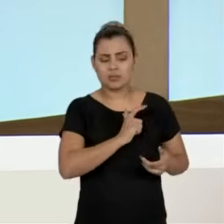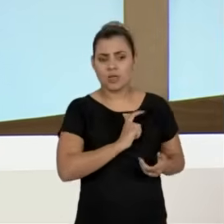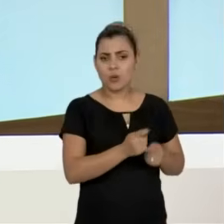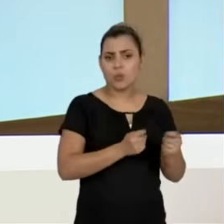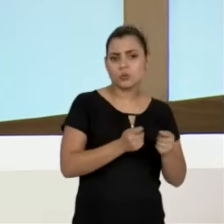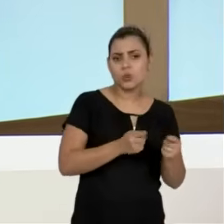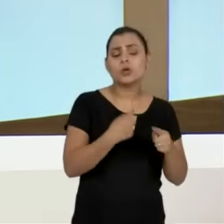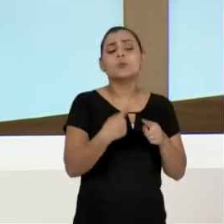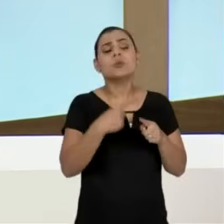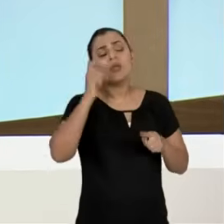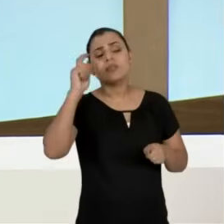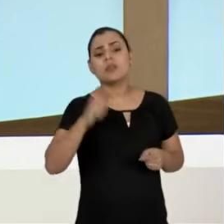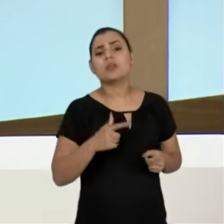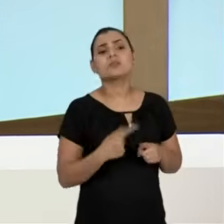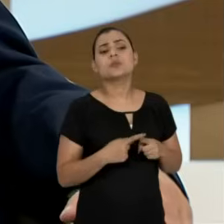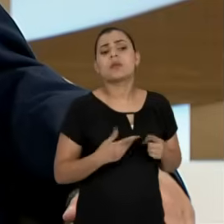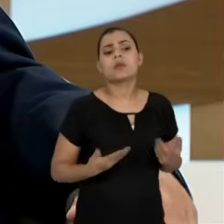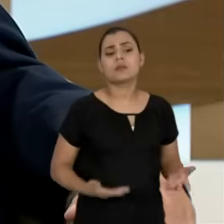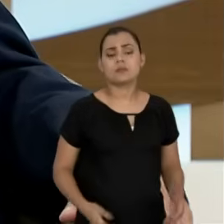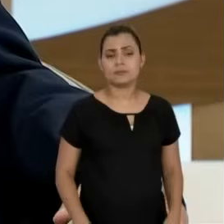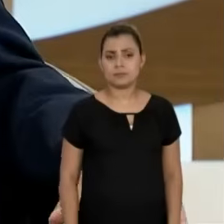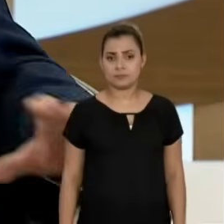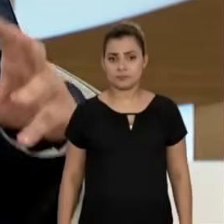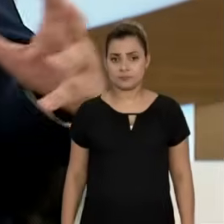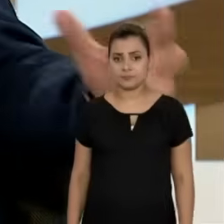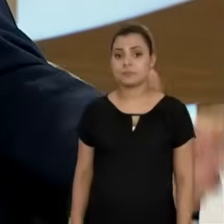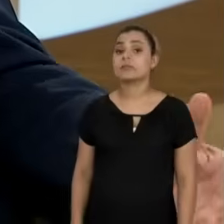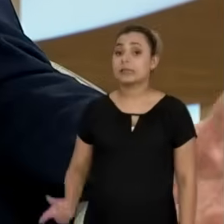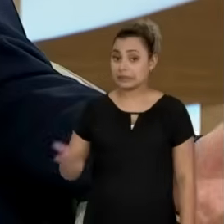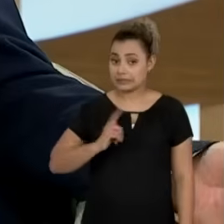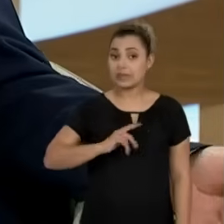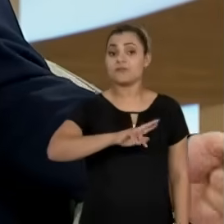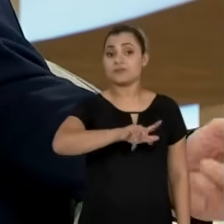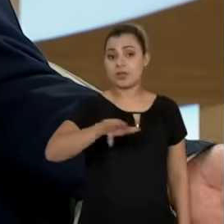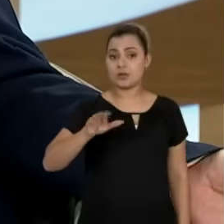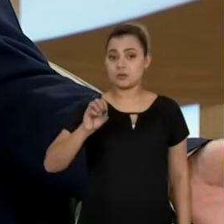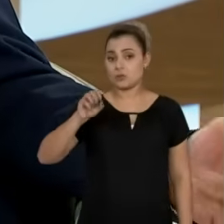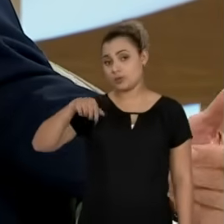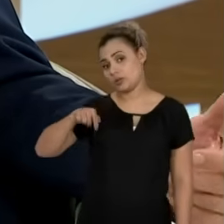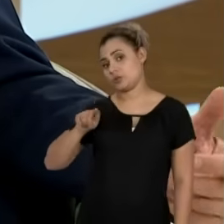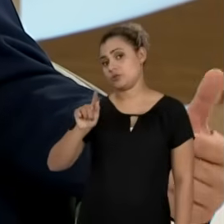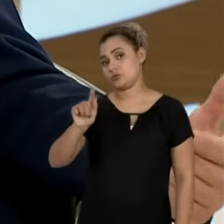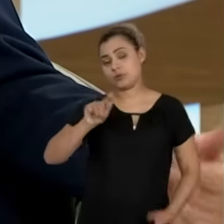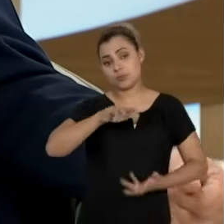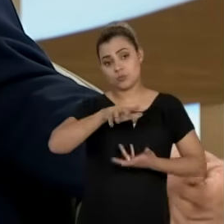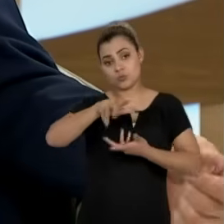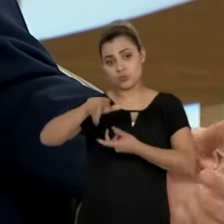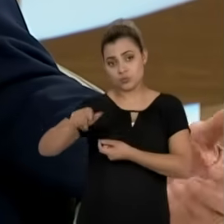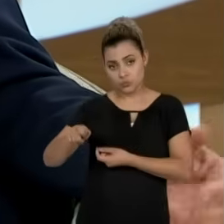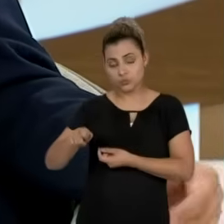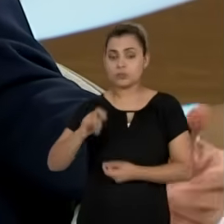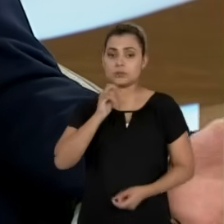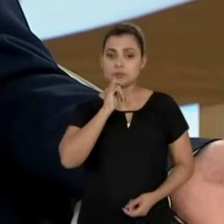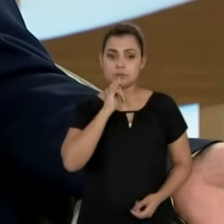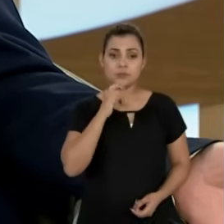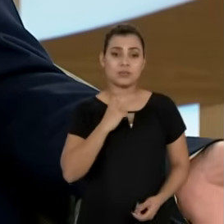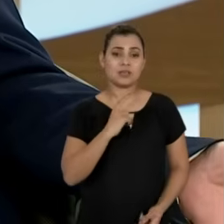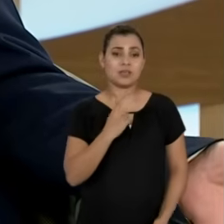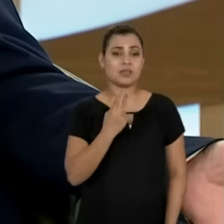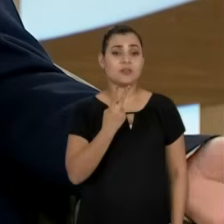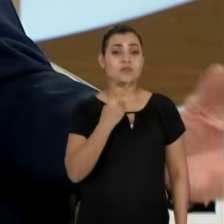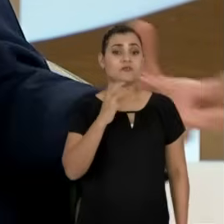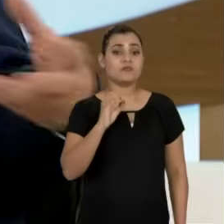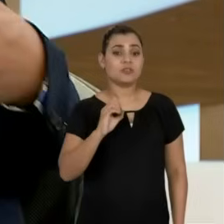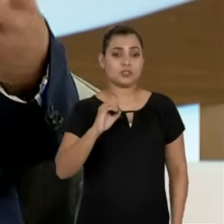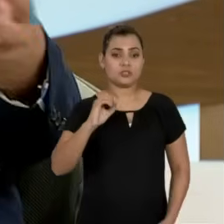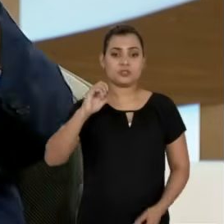elas têm interesse em... Olha, existem muitas organizações nacionais e internacionais. Hoje em dia, o Saúde e Alegria tem quase 20 fontes